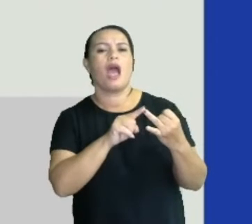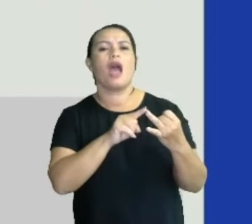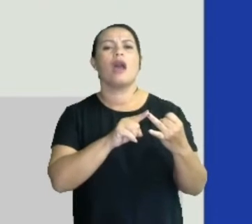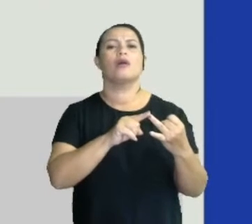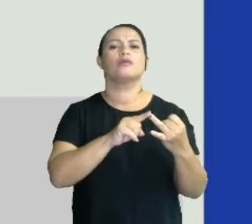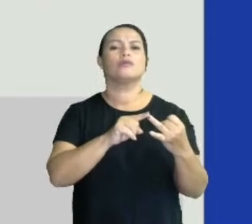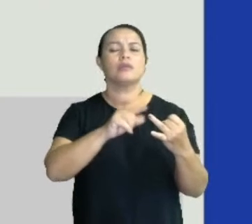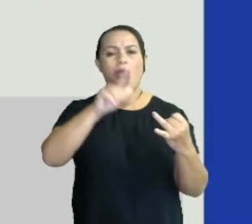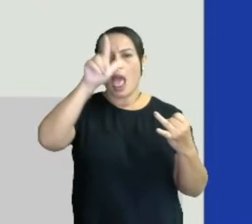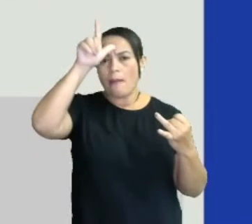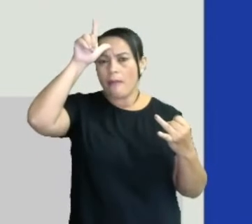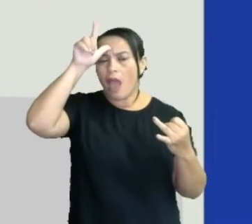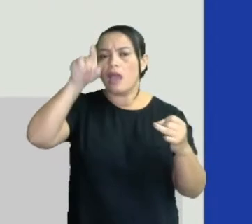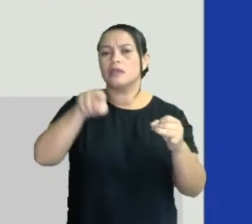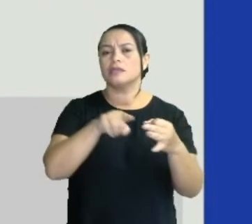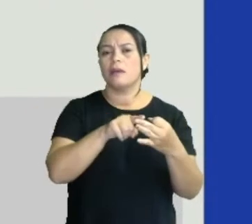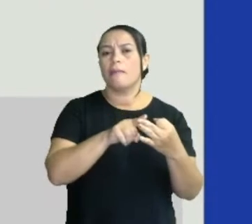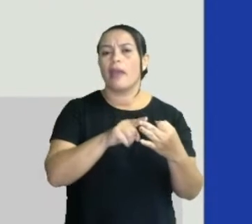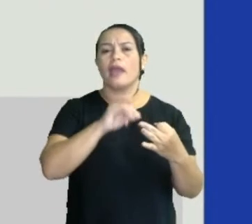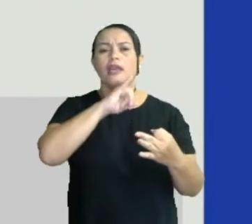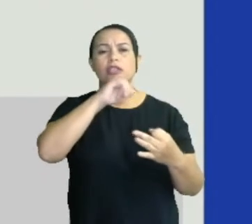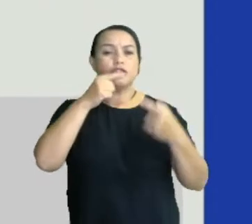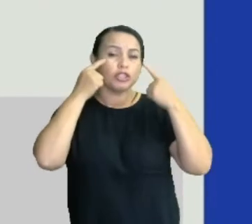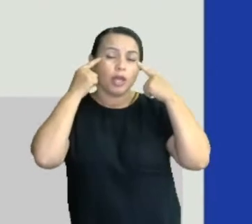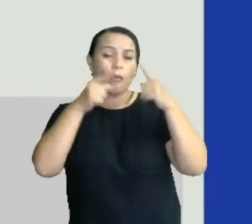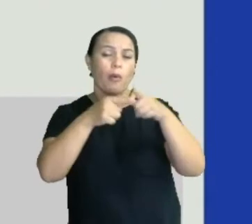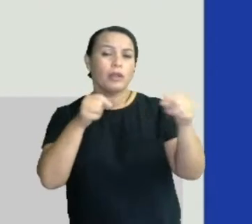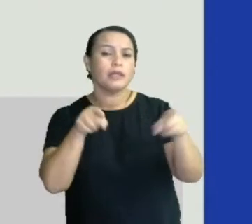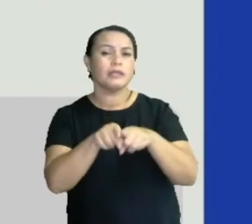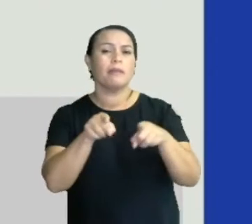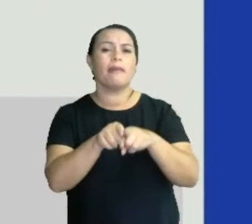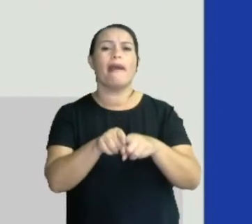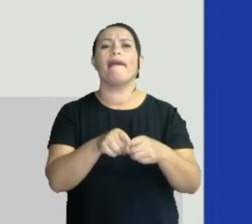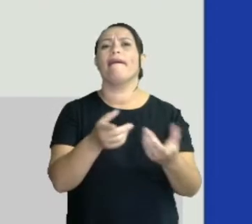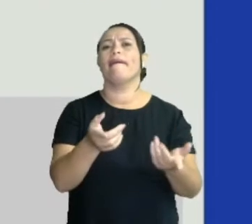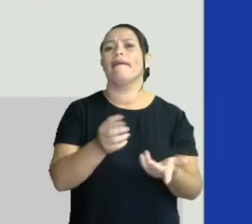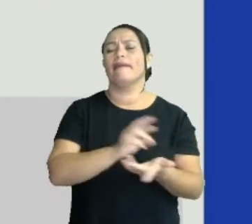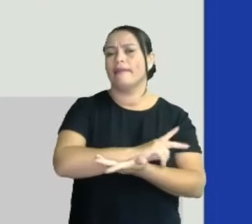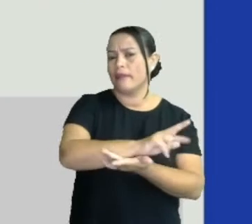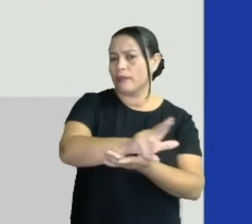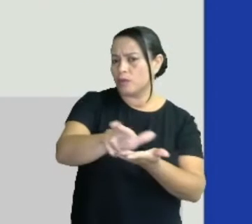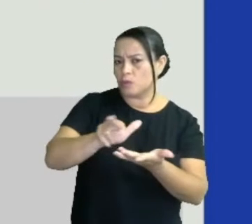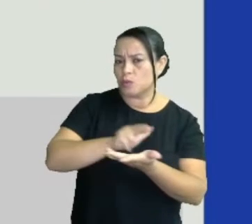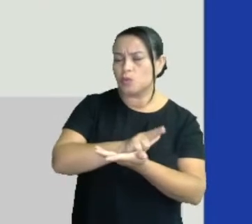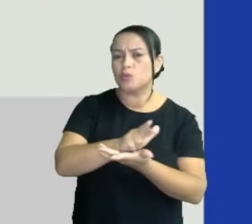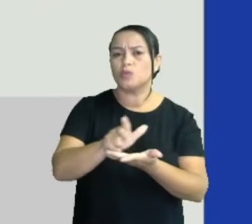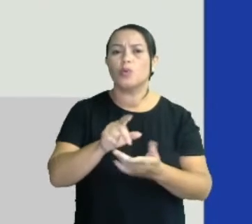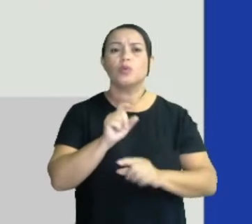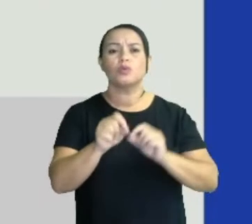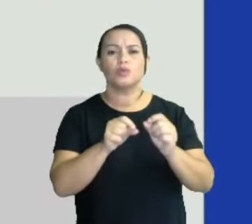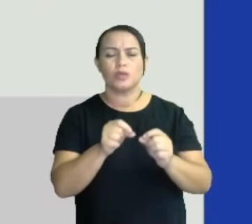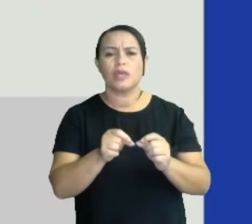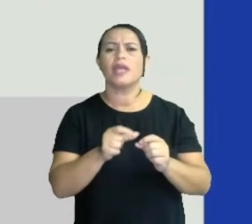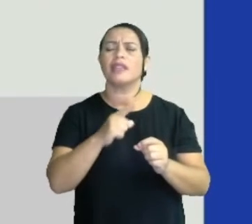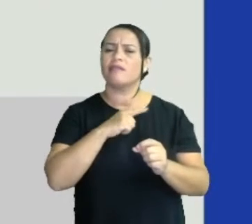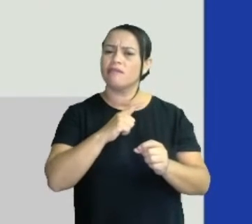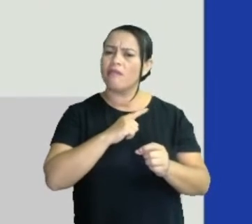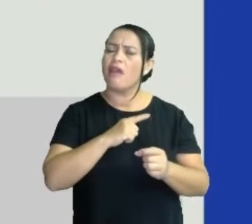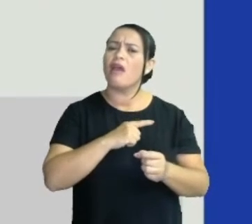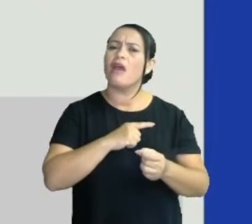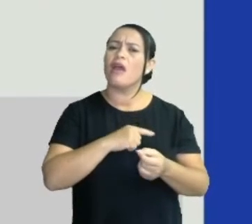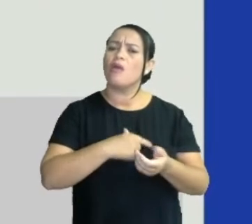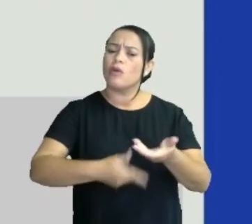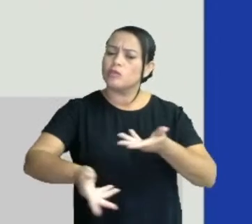alemães, poloneses, japoneses, eslavos e tantos outros contribuíram